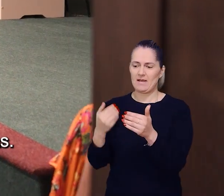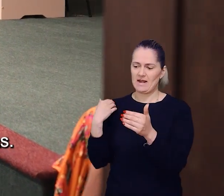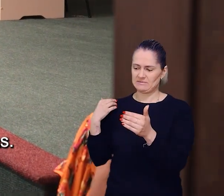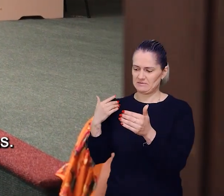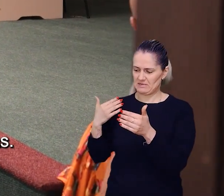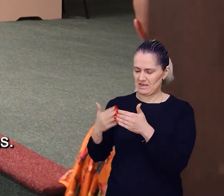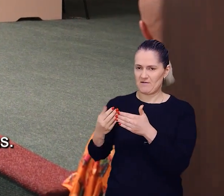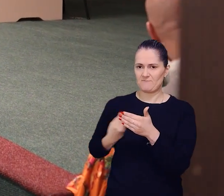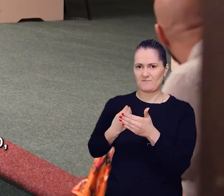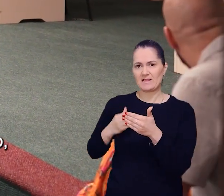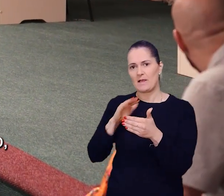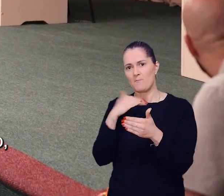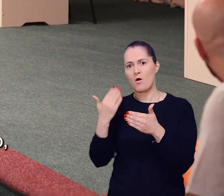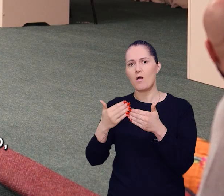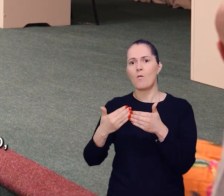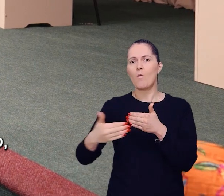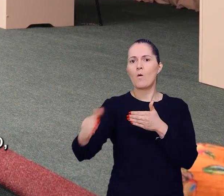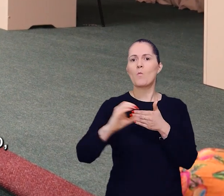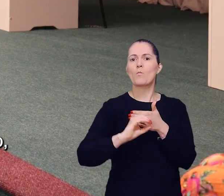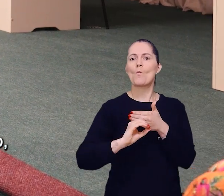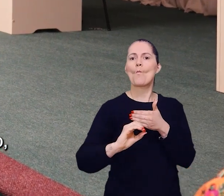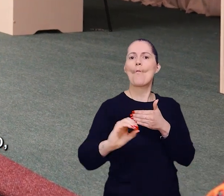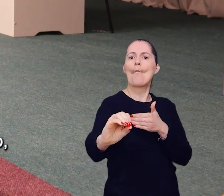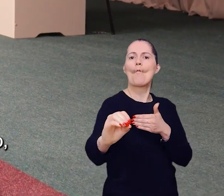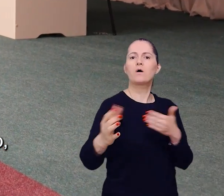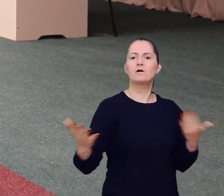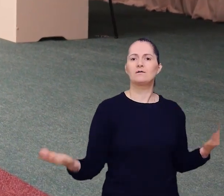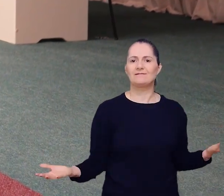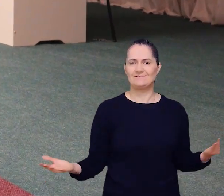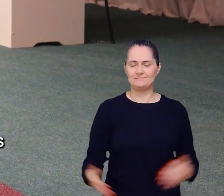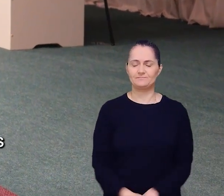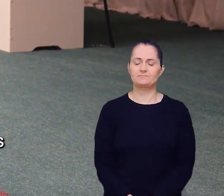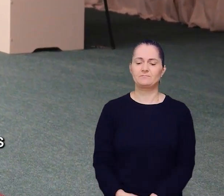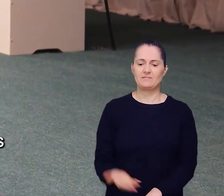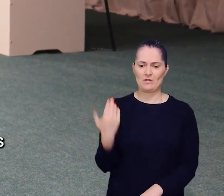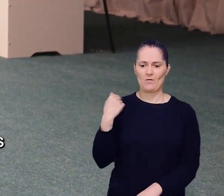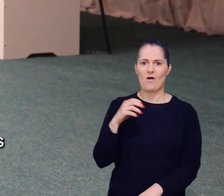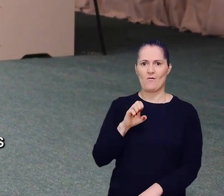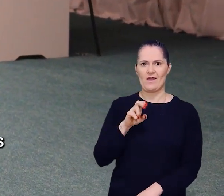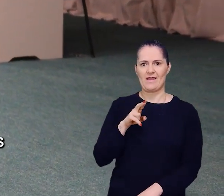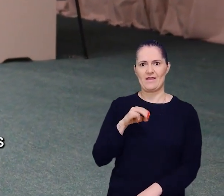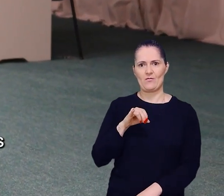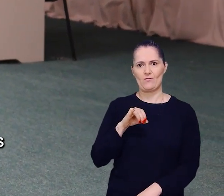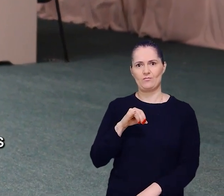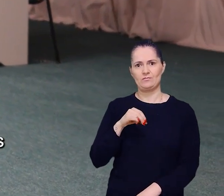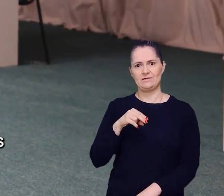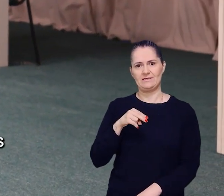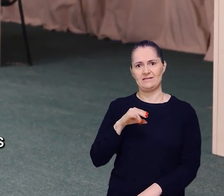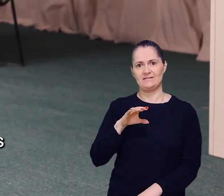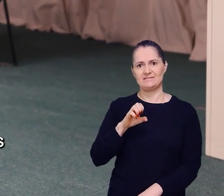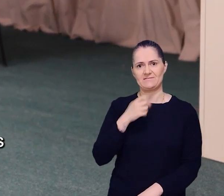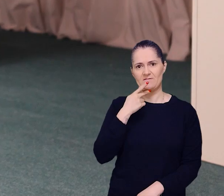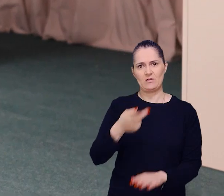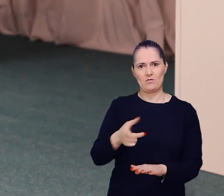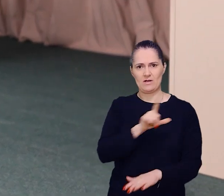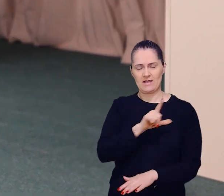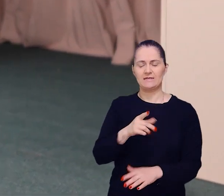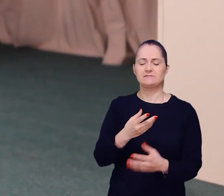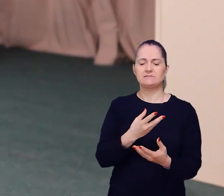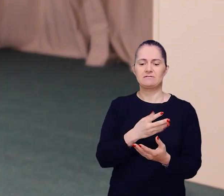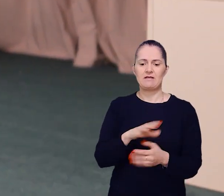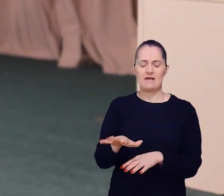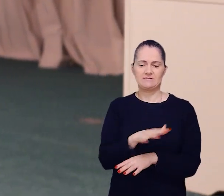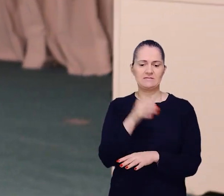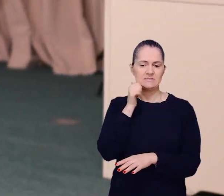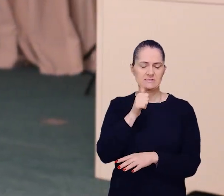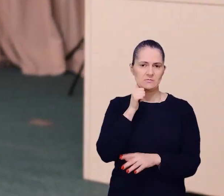trajetórias foram silenciadas. Como a Eunice comentou no início, muitas vezes as mulheres artistas produziam